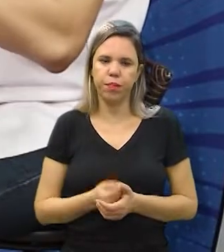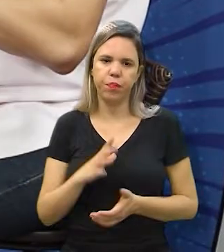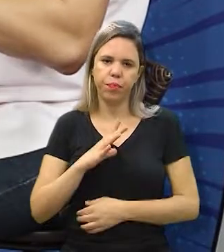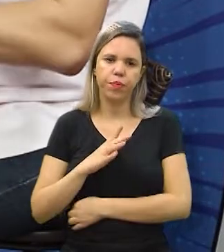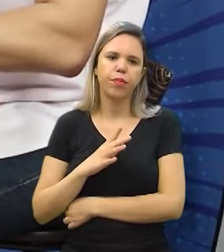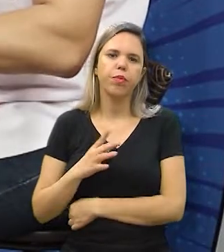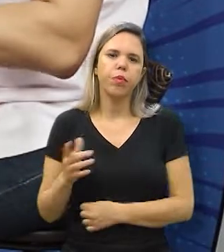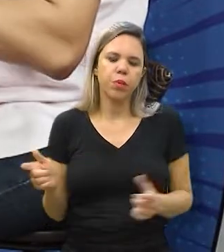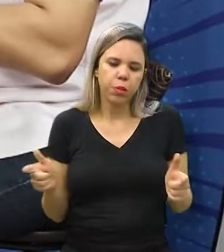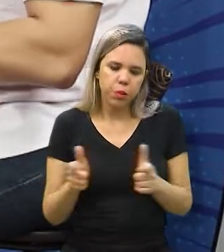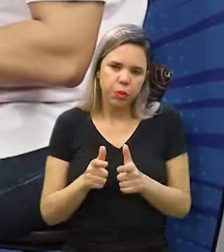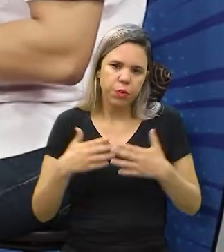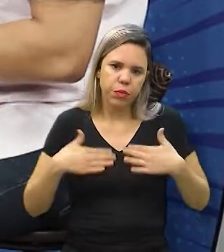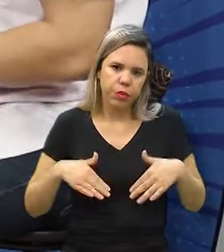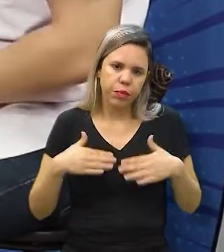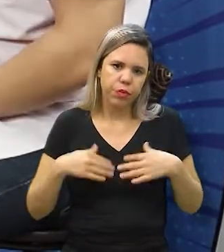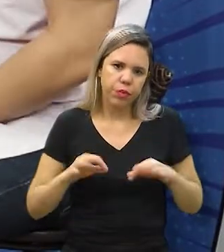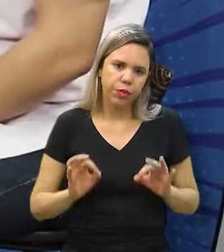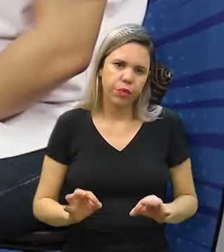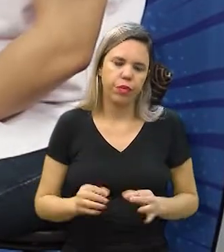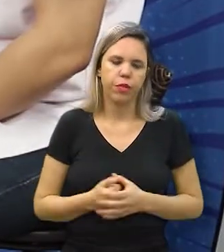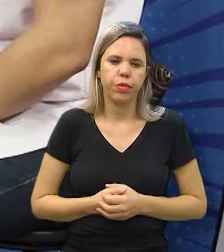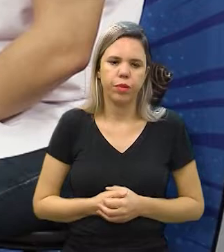são cidadezinhas mais tranquilas.